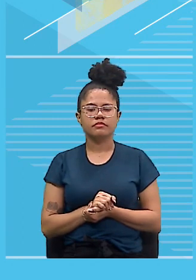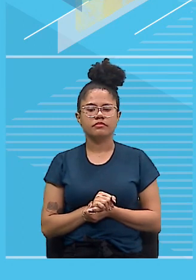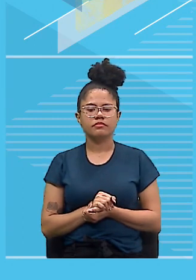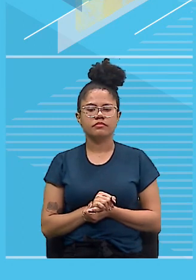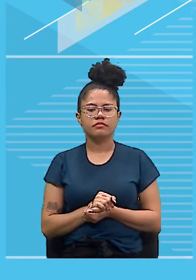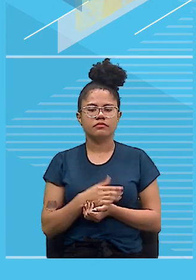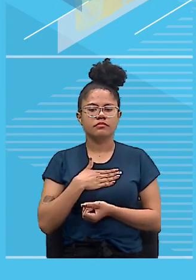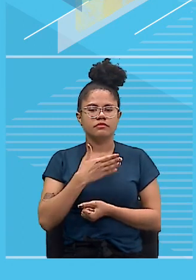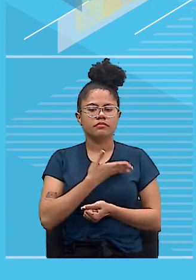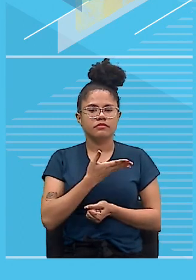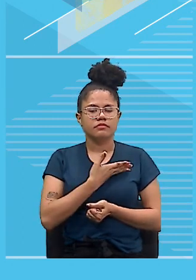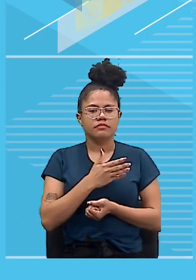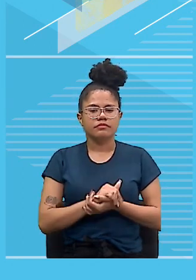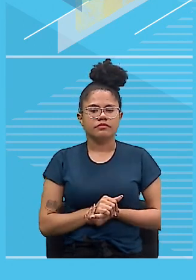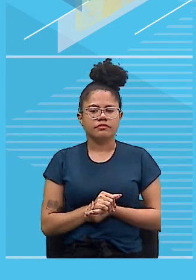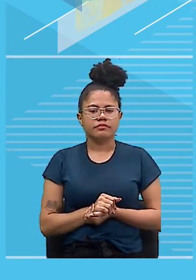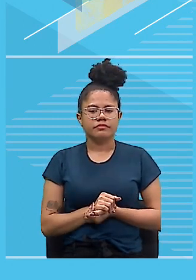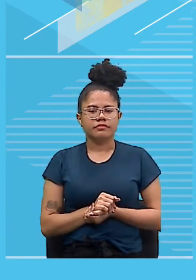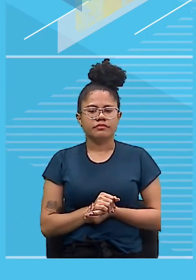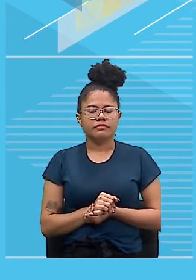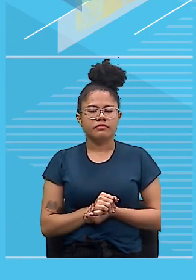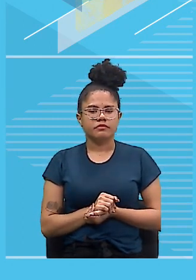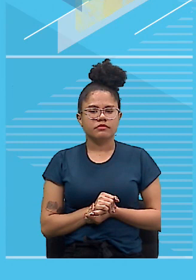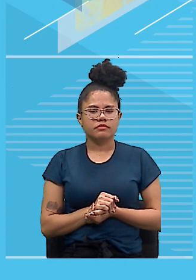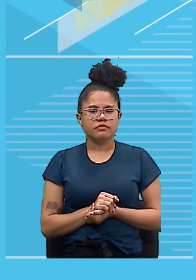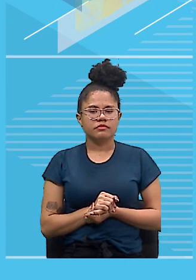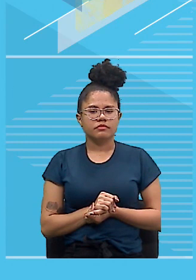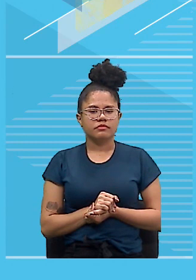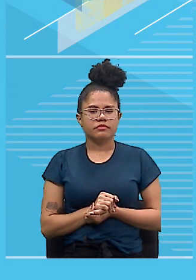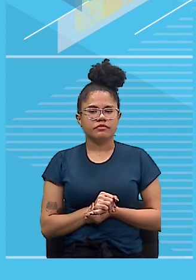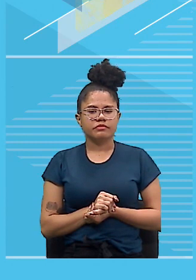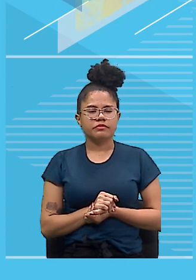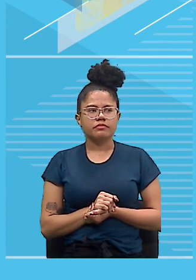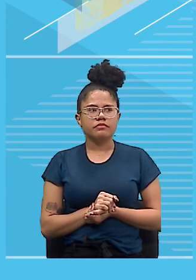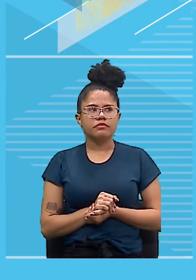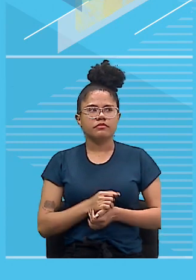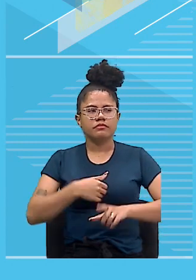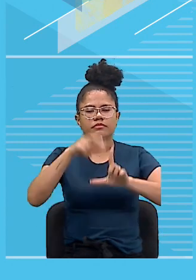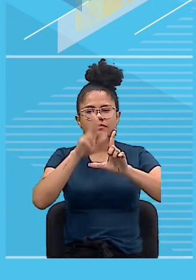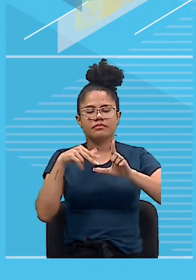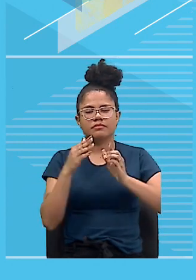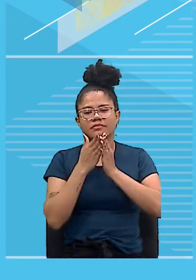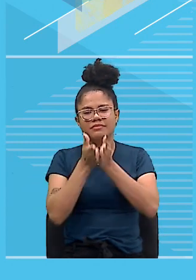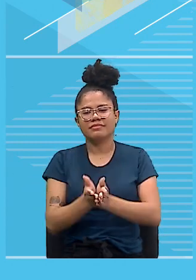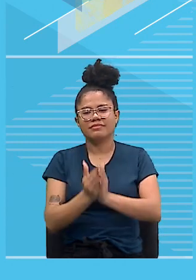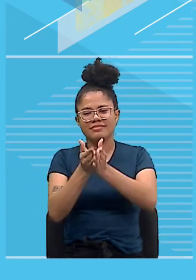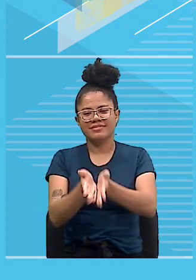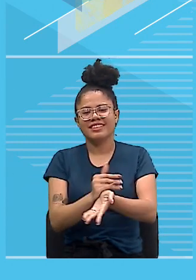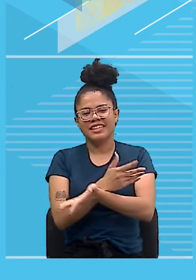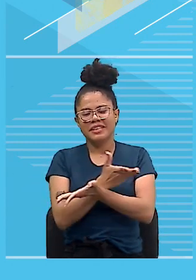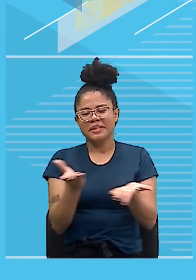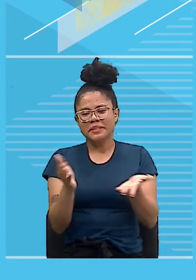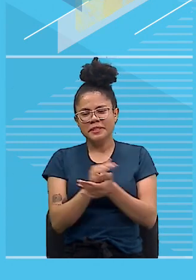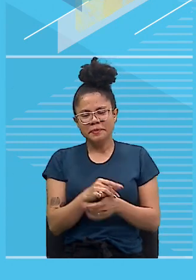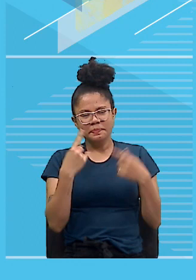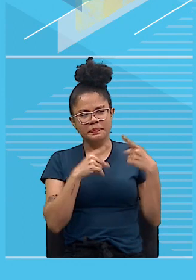meu amigo Barquinho deixa eu desenhar um barco aqui galera vou desenhar um barco eu queria por favor que vocês não fizessem comentários negativos